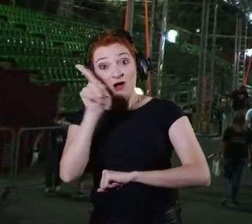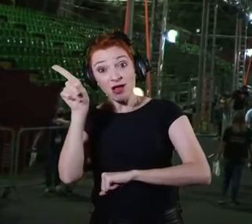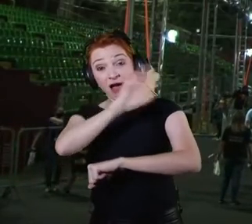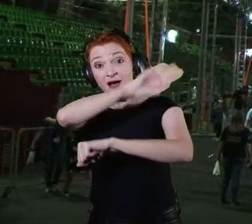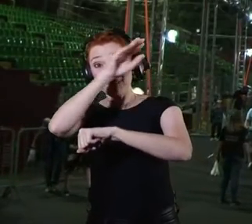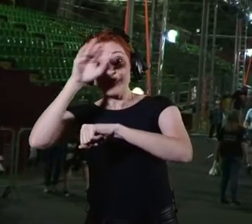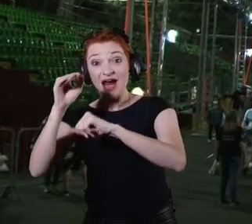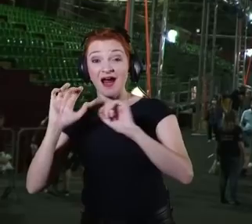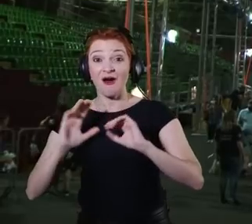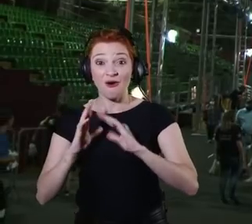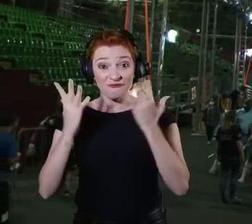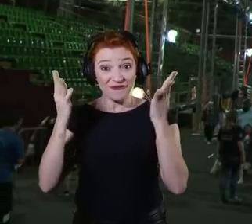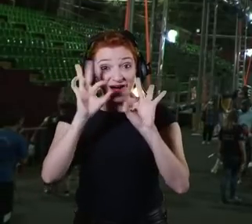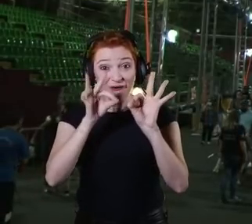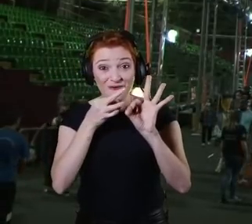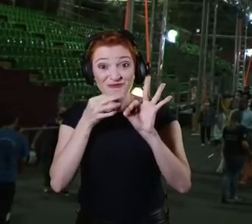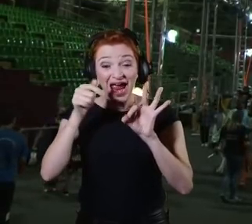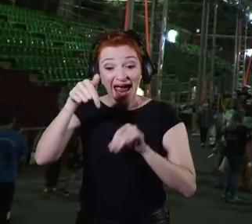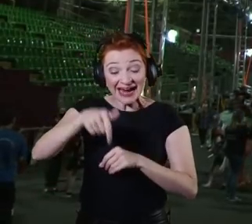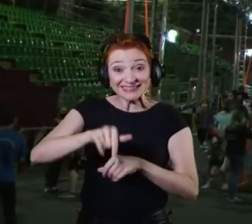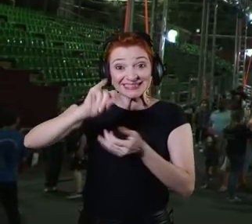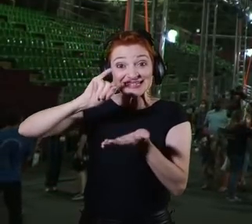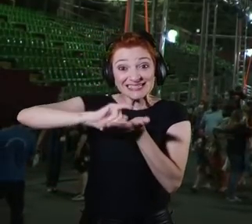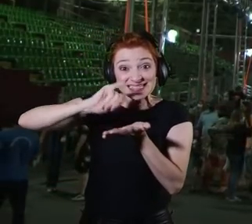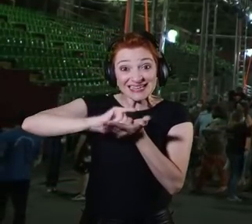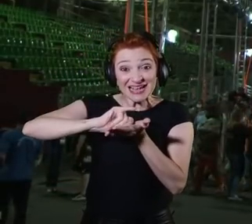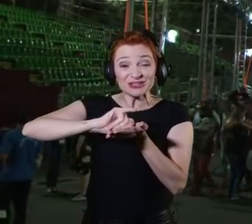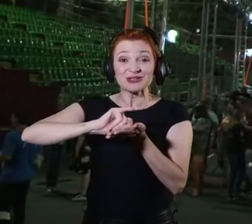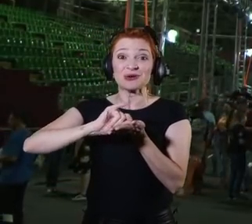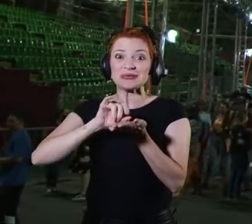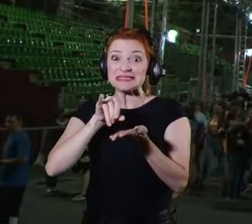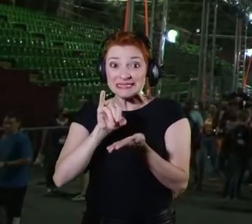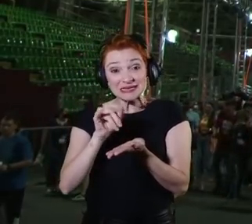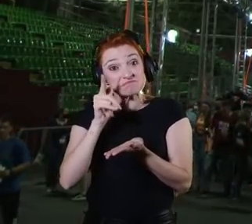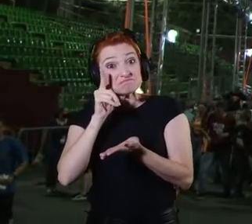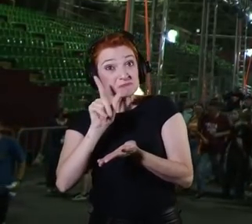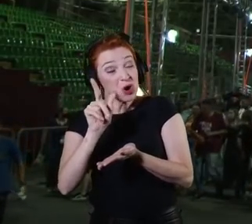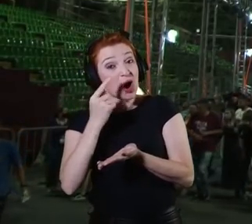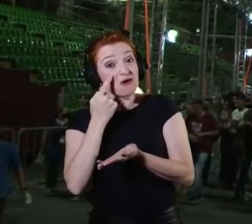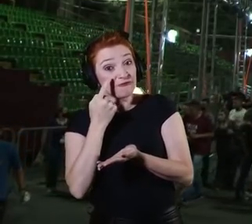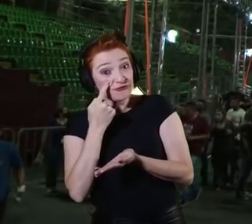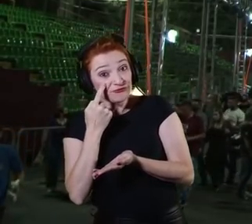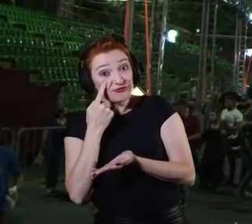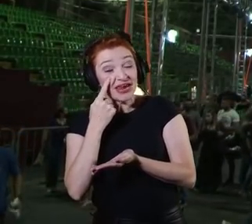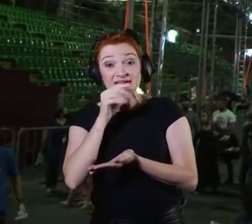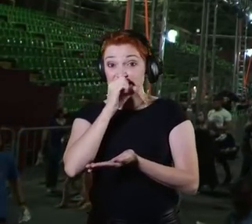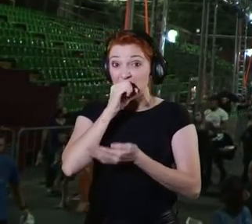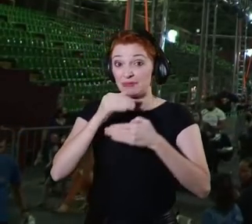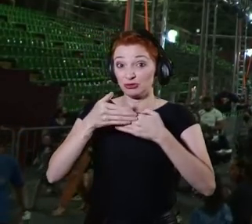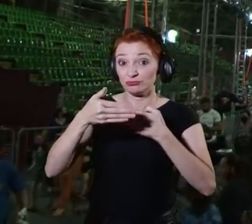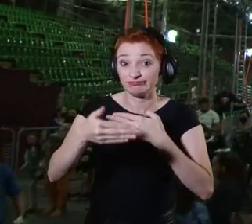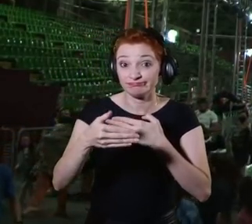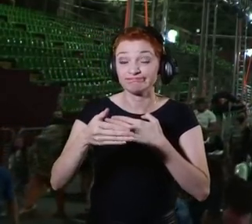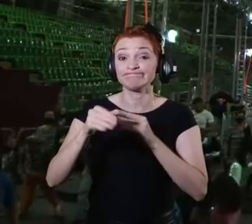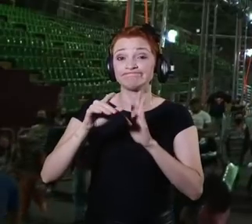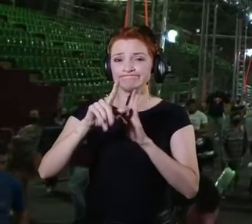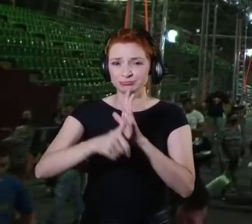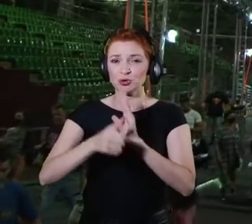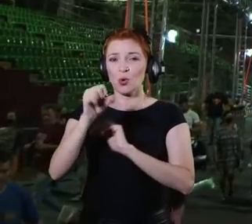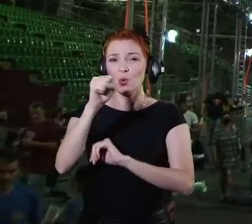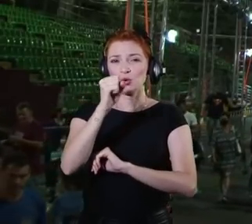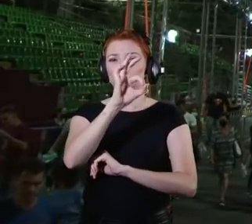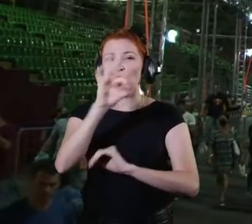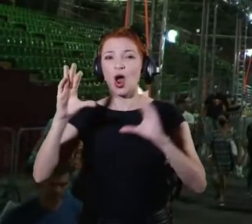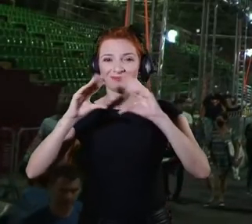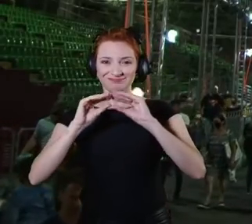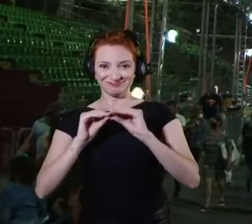Nacional da Uva. Aqui, no centro de Caxias, nós voltamos, se o tempo permitir e Deus quiser, no próximo sábado, a partir das 8